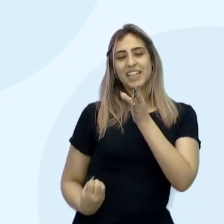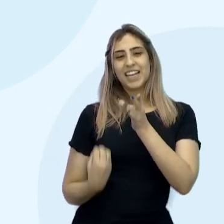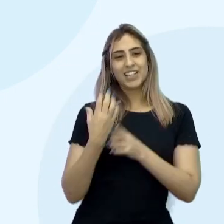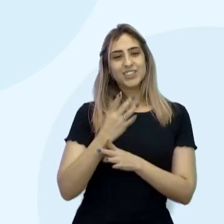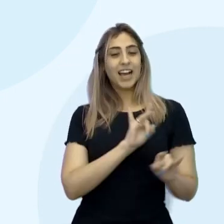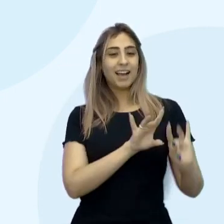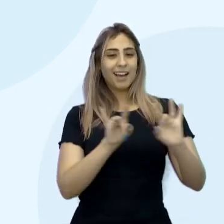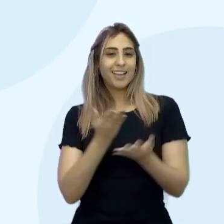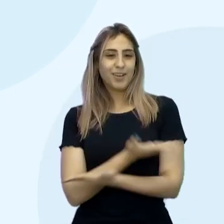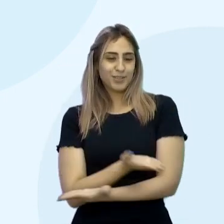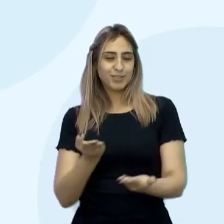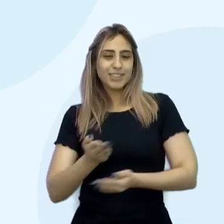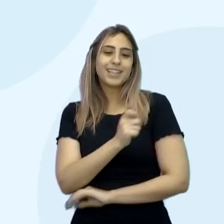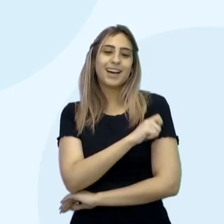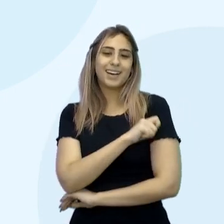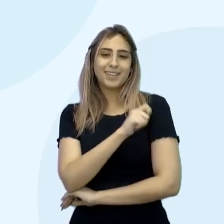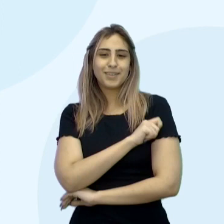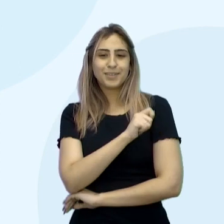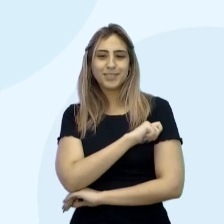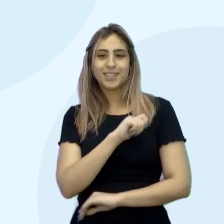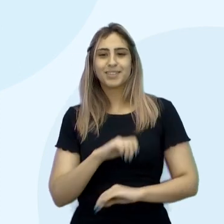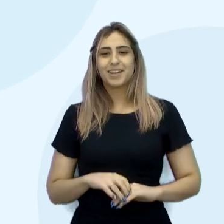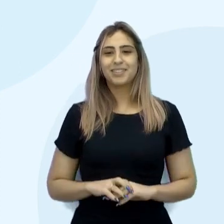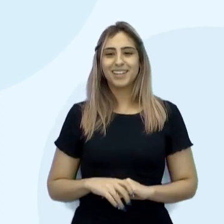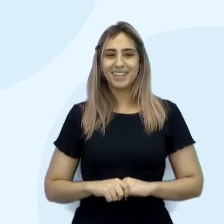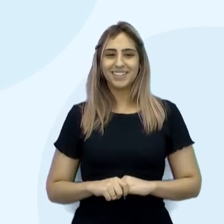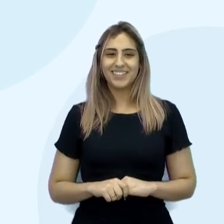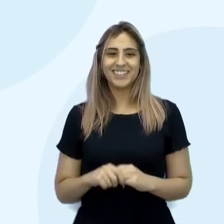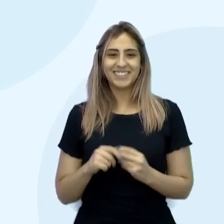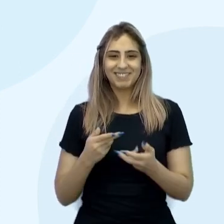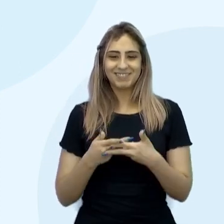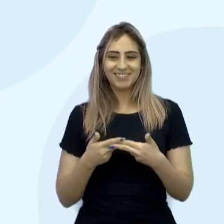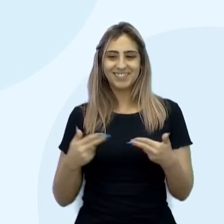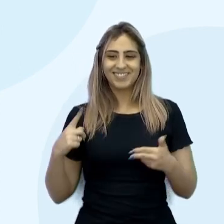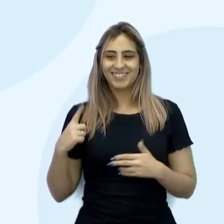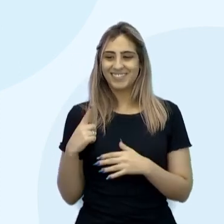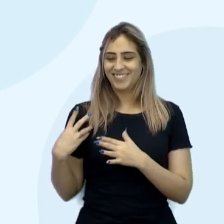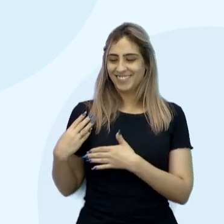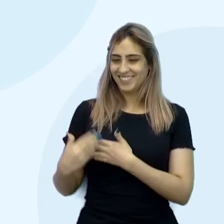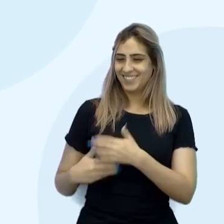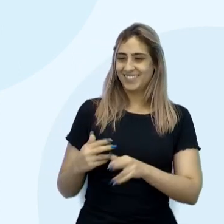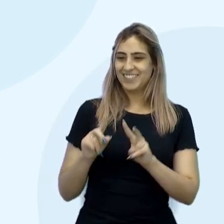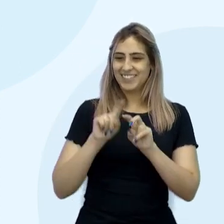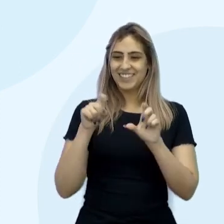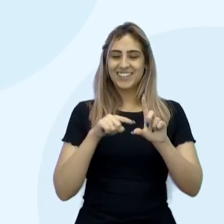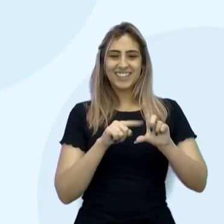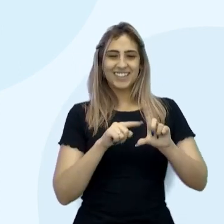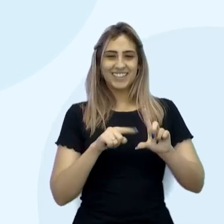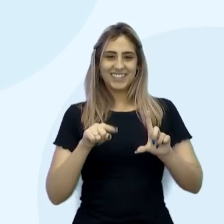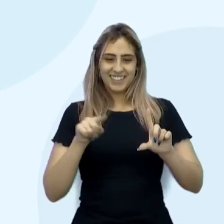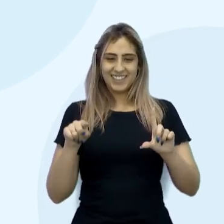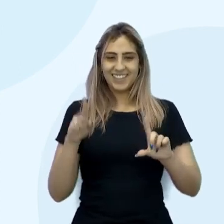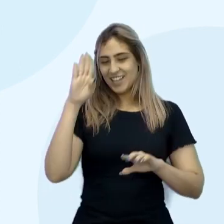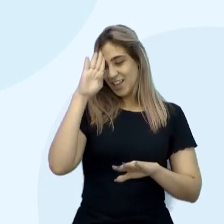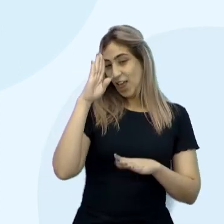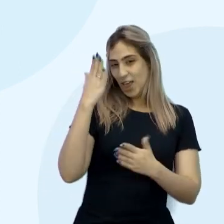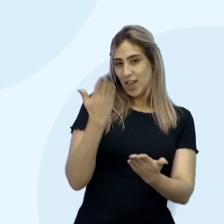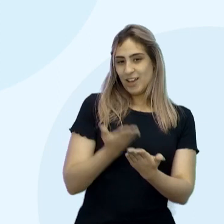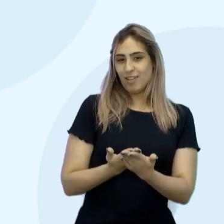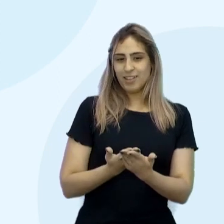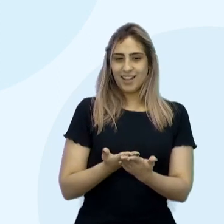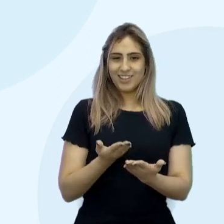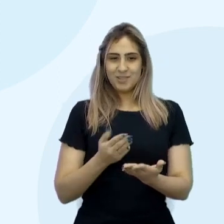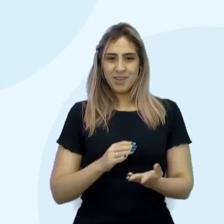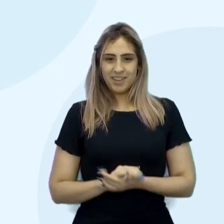cada um de vocês estudantes da segunda série, utilizando dados estatísticos oriundos de fontes confiáveis,